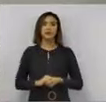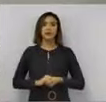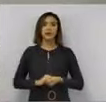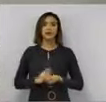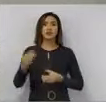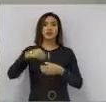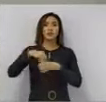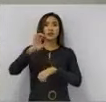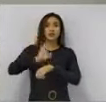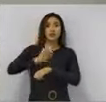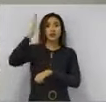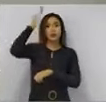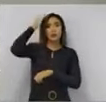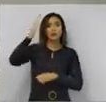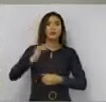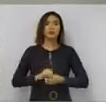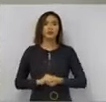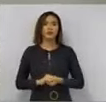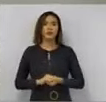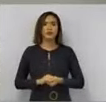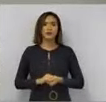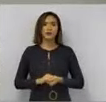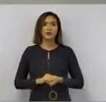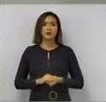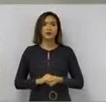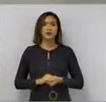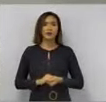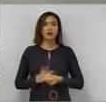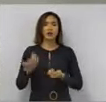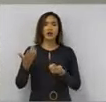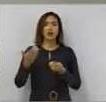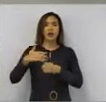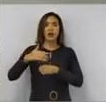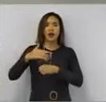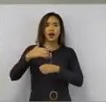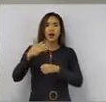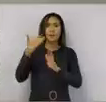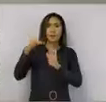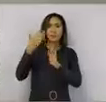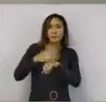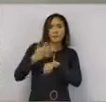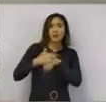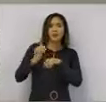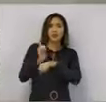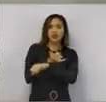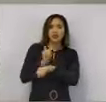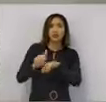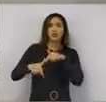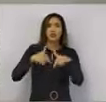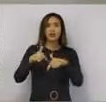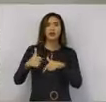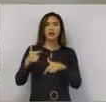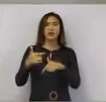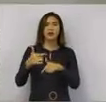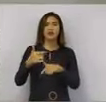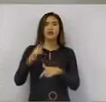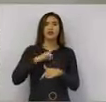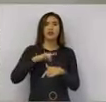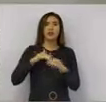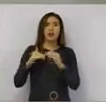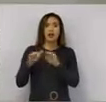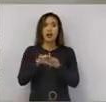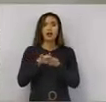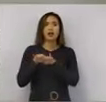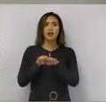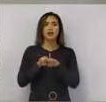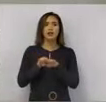dentro do estado. As ações estratégicas desse projeto, eles estão alinhados com as diretrizes do governo,